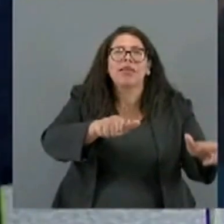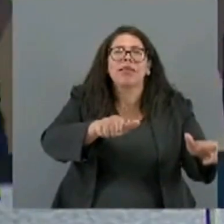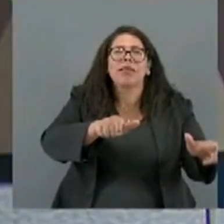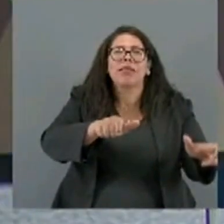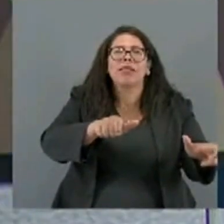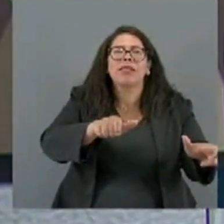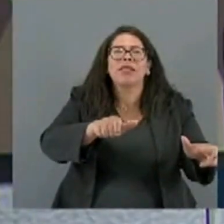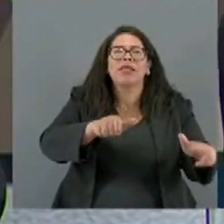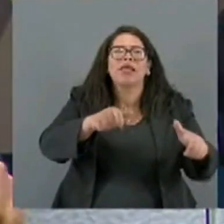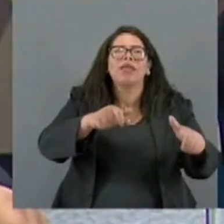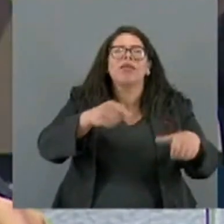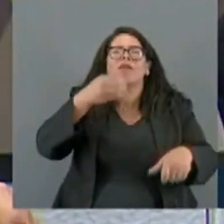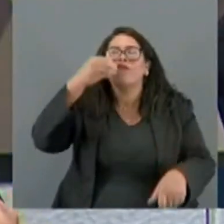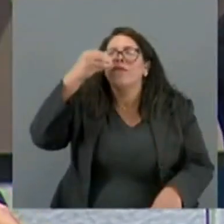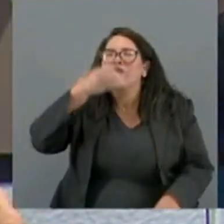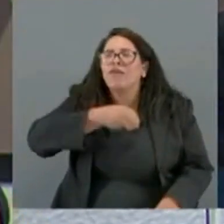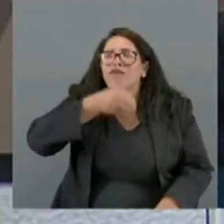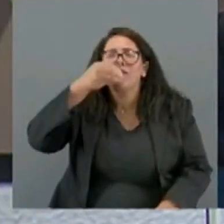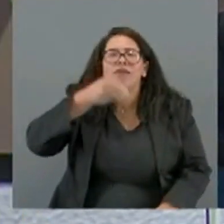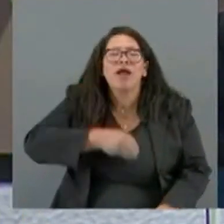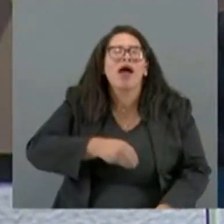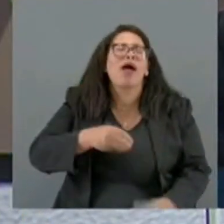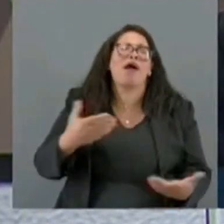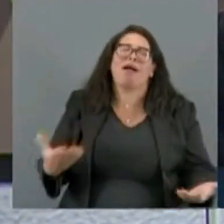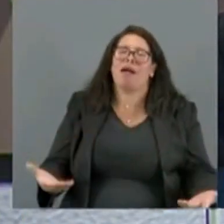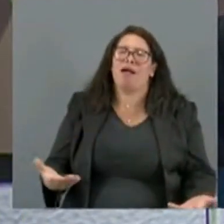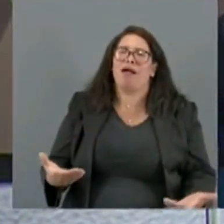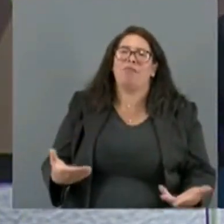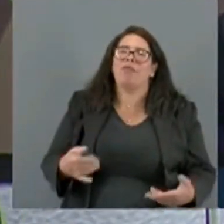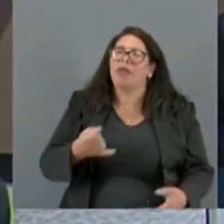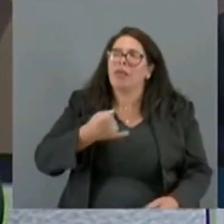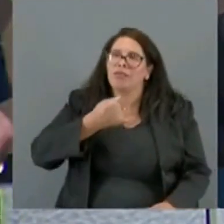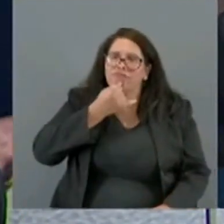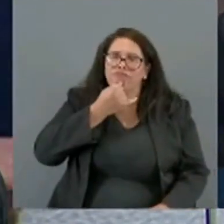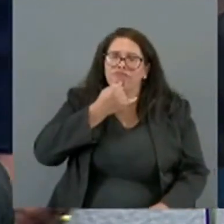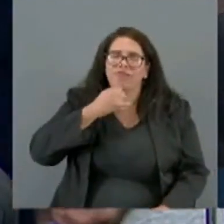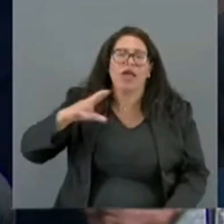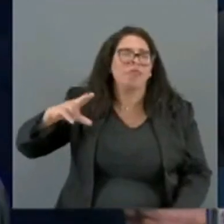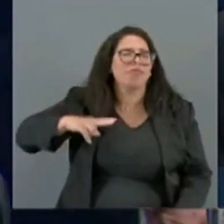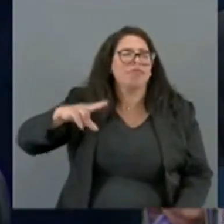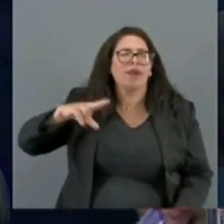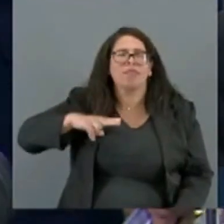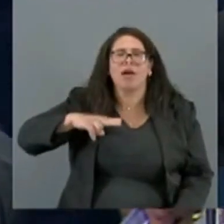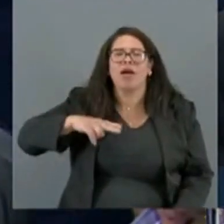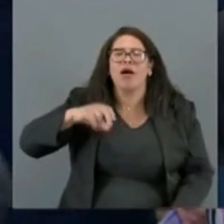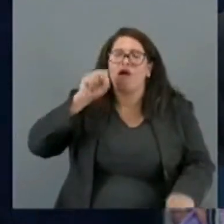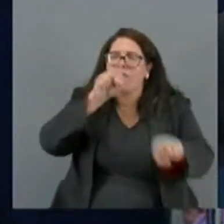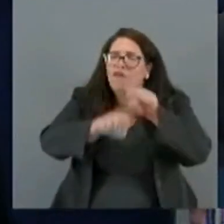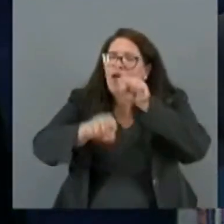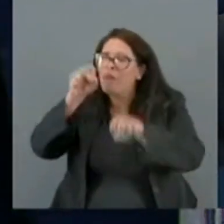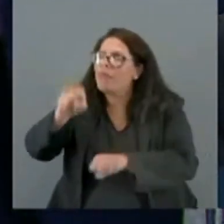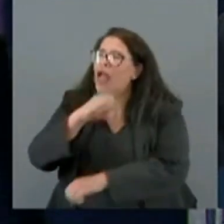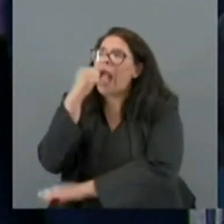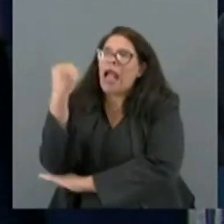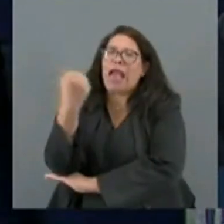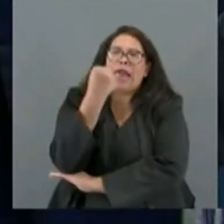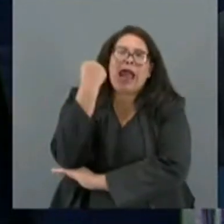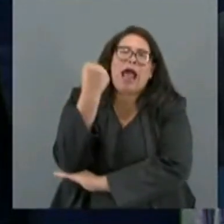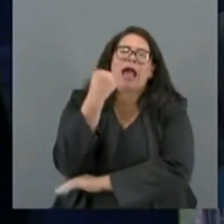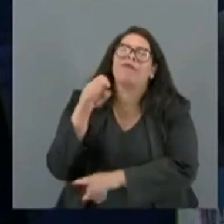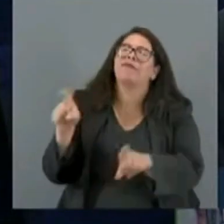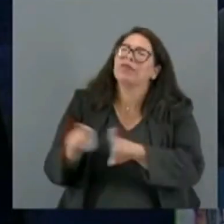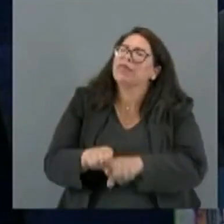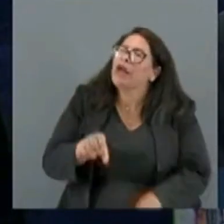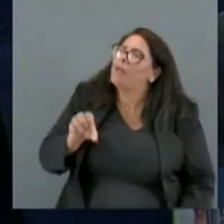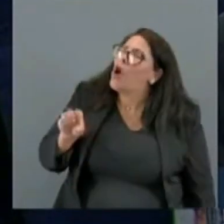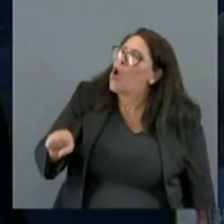fragilizadas fisicamente, porque, infelizmente, para mim, o feminicídio é um dos mais graves e covardes crimes.